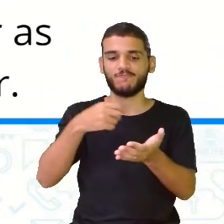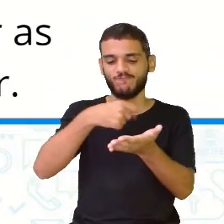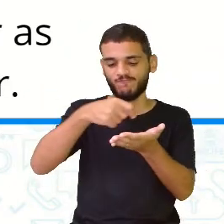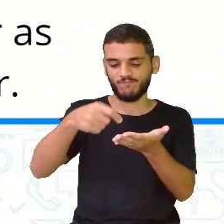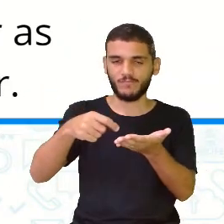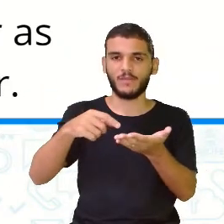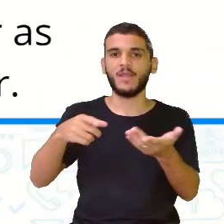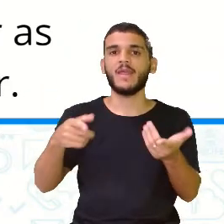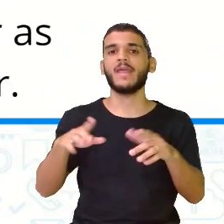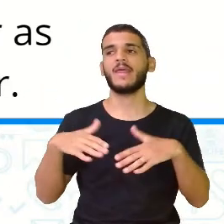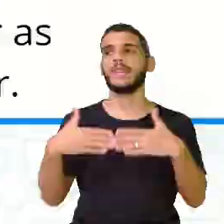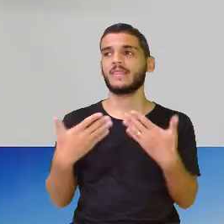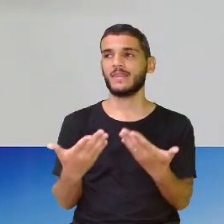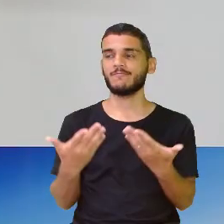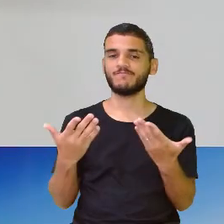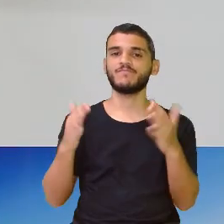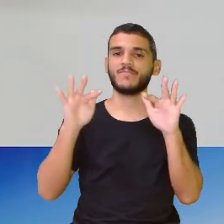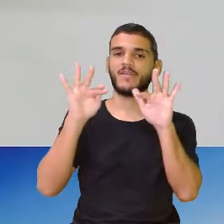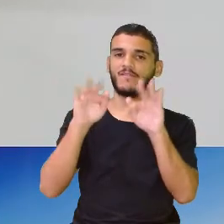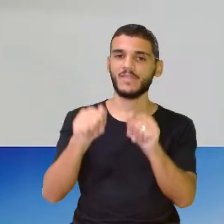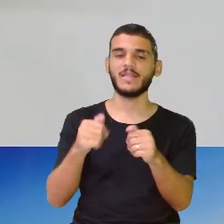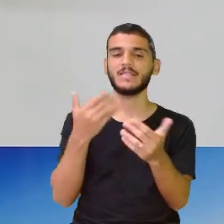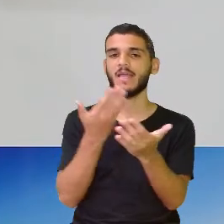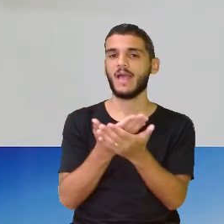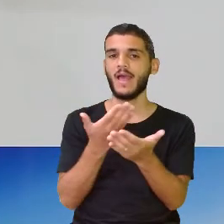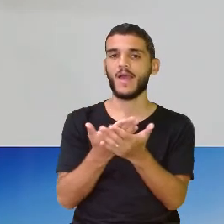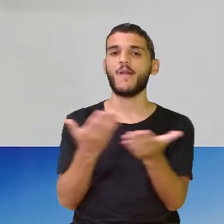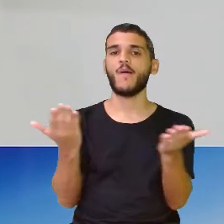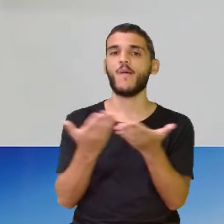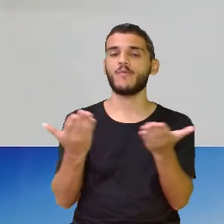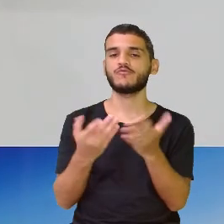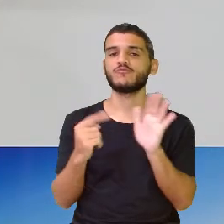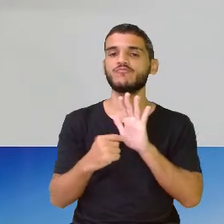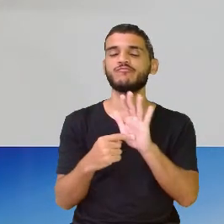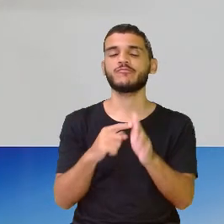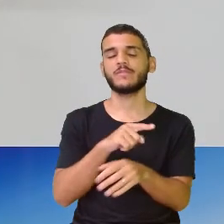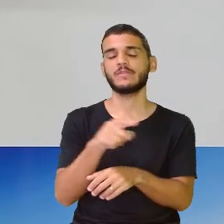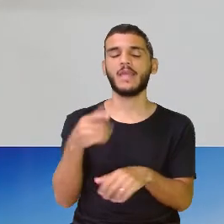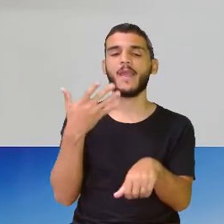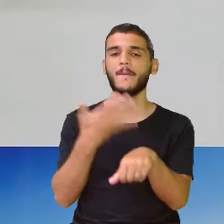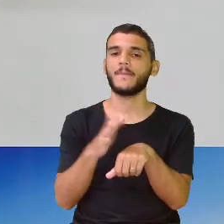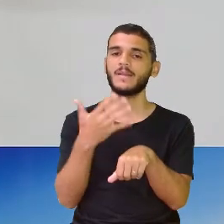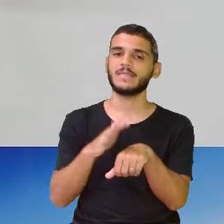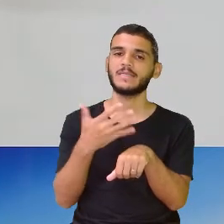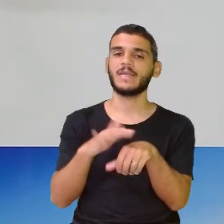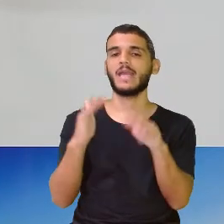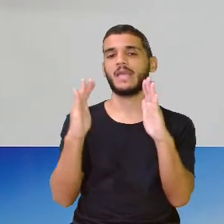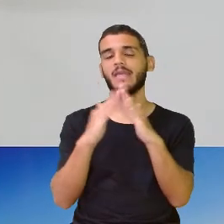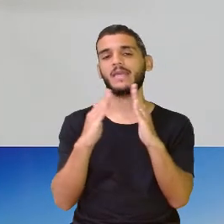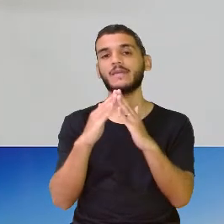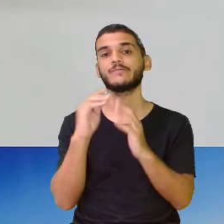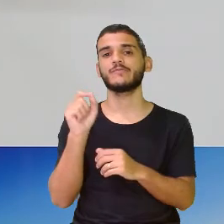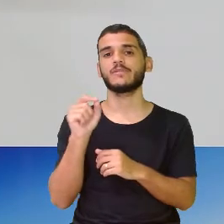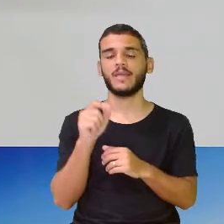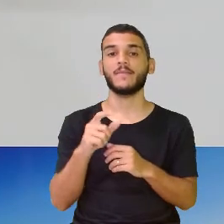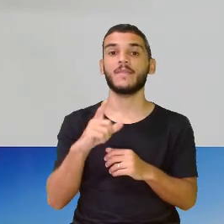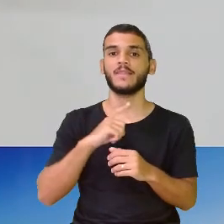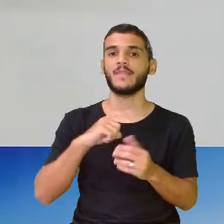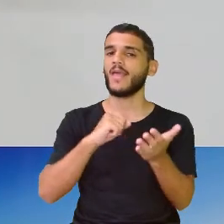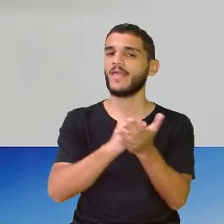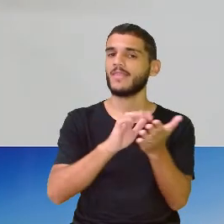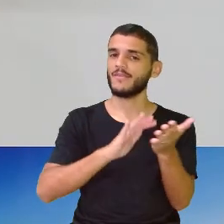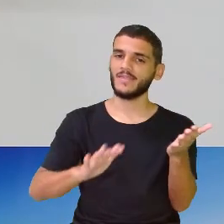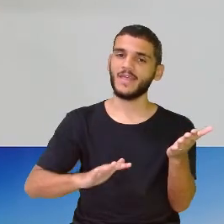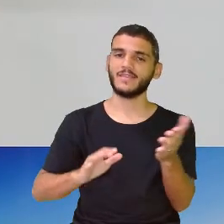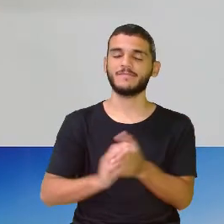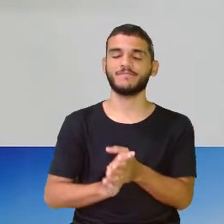gente já está chegando ao final da nossa aula e eu trouxe para vocês praticarem aí em casa. Eu trouxe uma atividadezinha. O